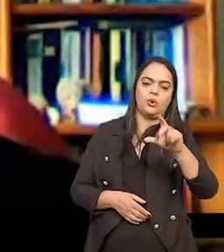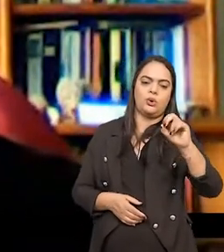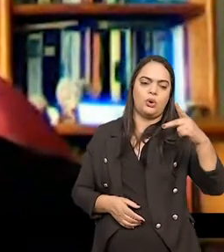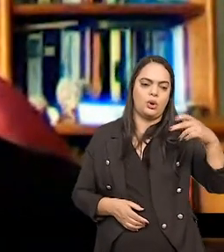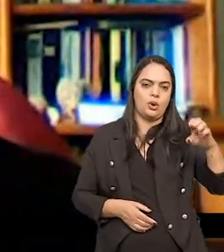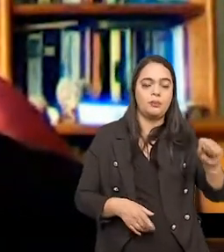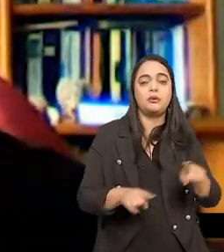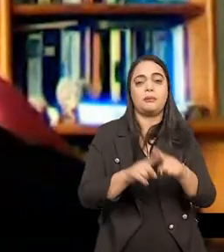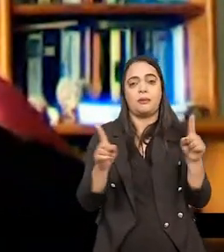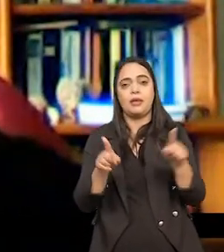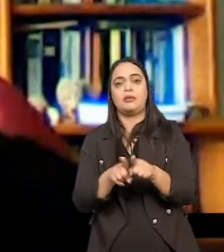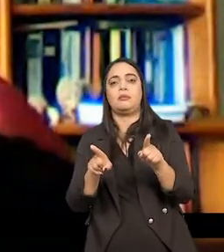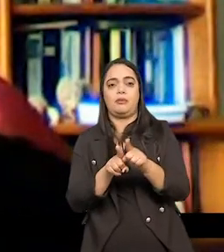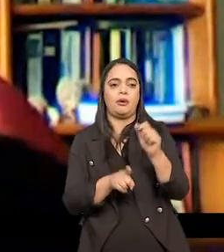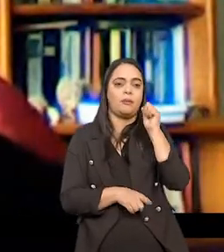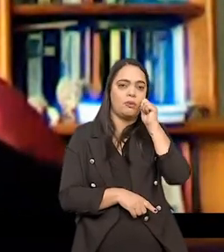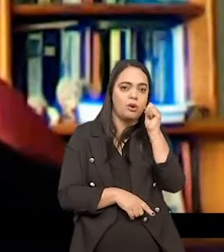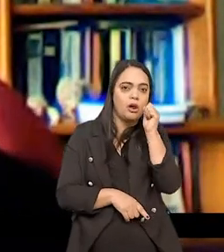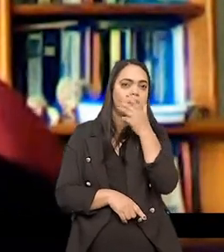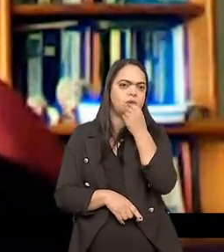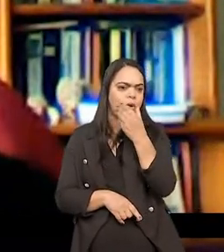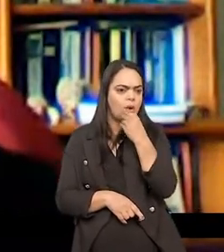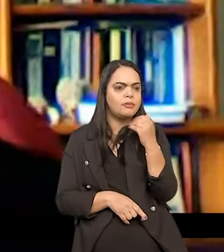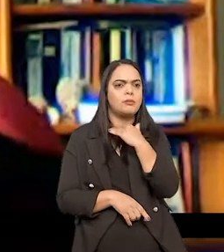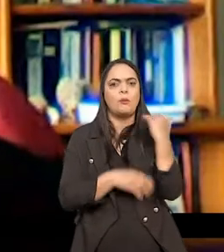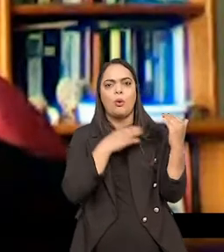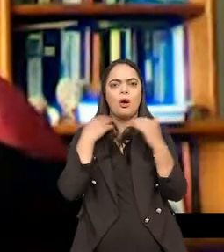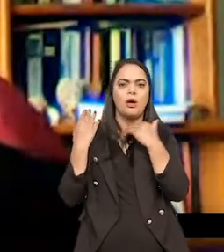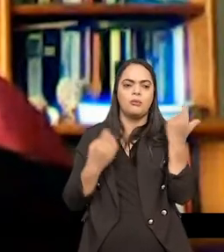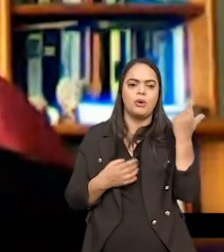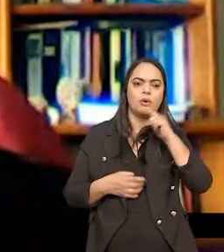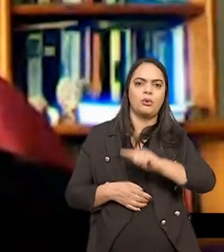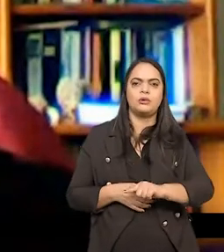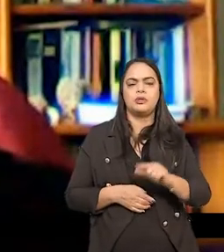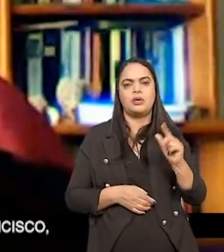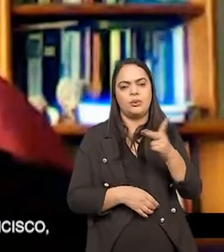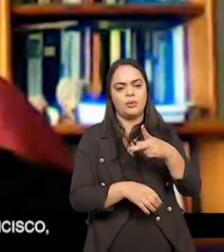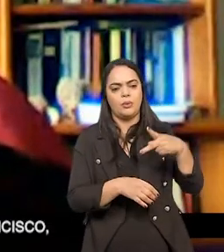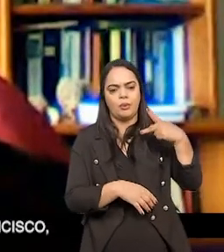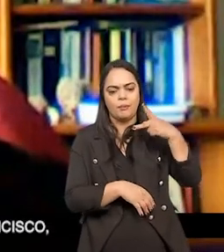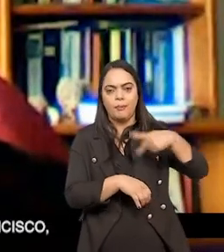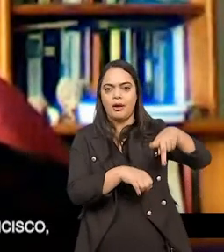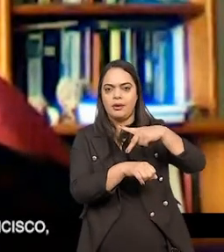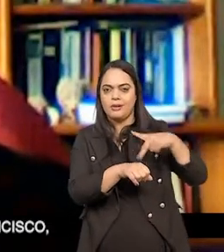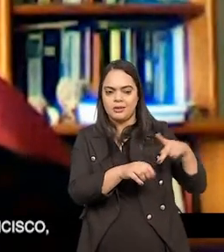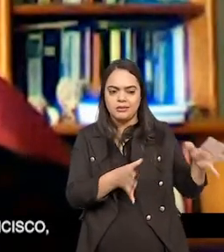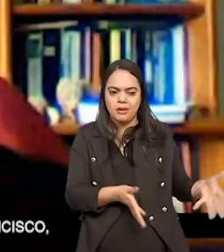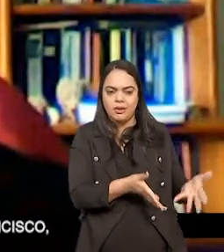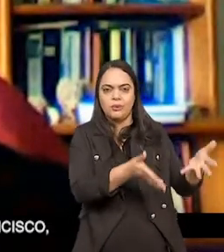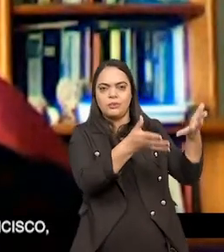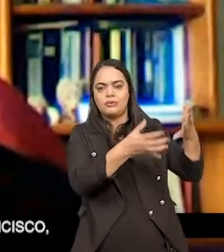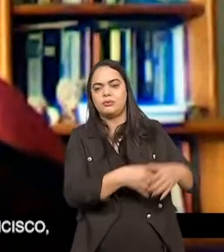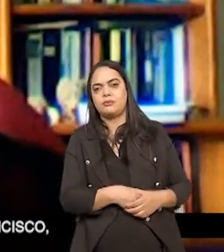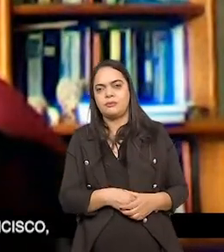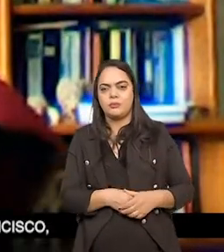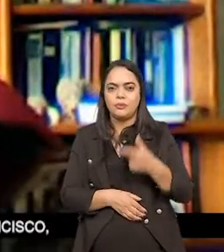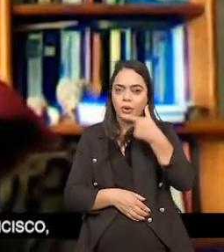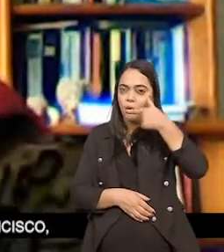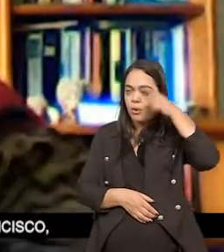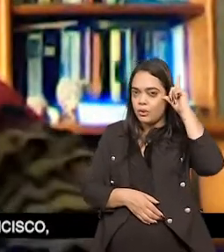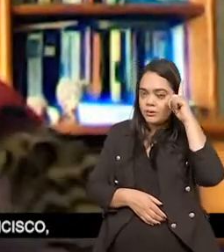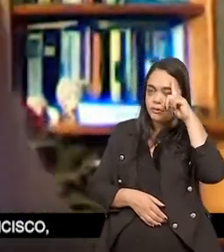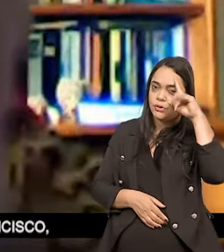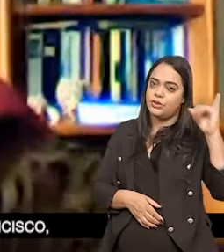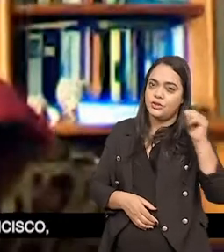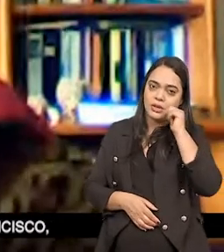as paraguaias reconstruíram o país. Aliás, ontem foi o Dia da Mulher Paraguaia. Vocês receberam alguma coisa? Vem